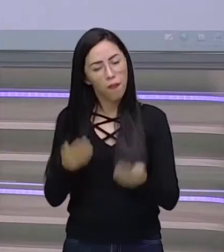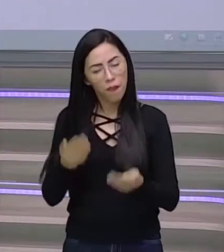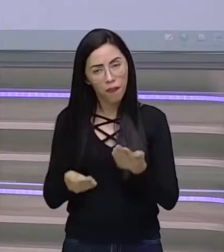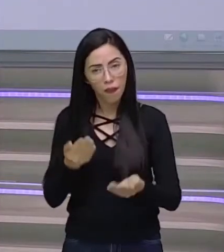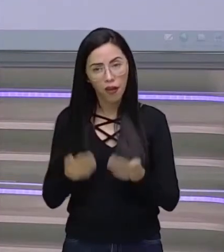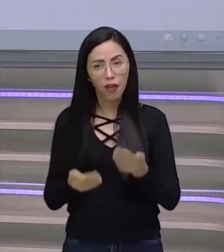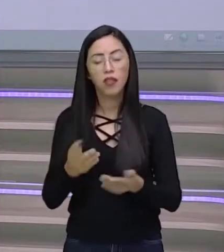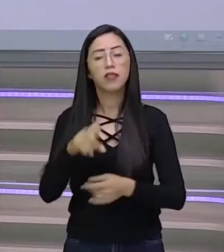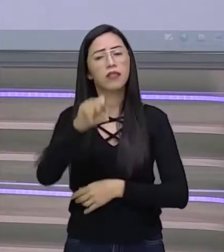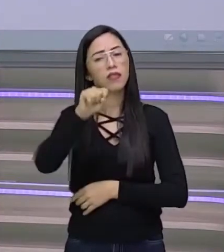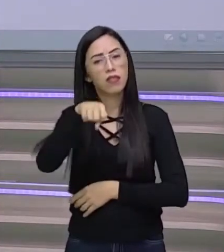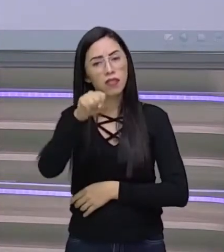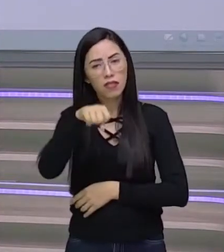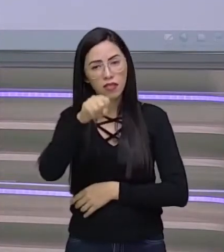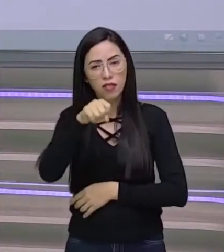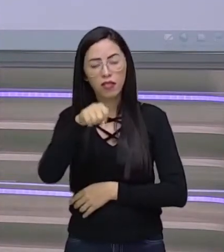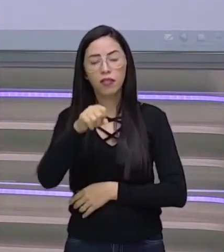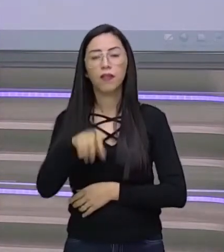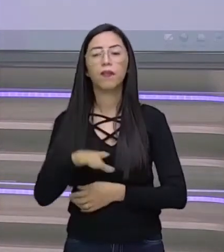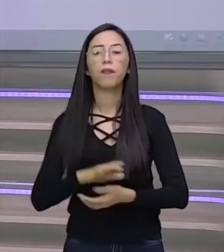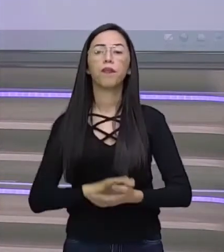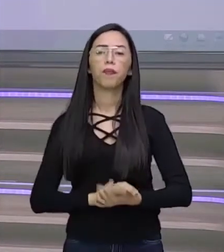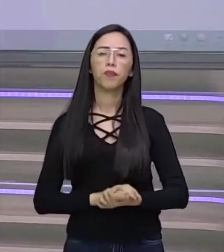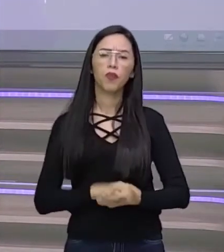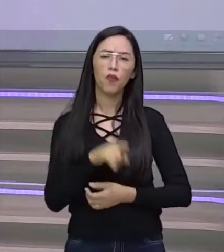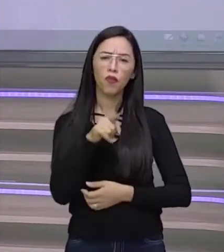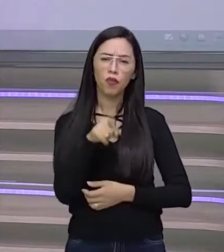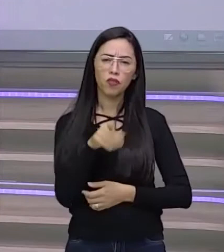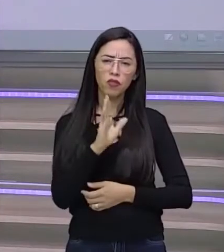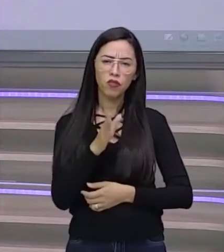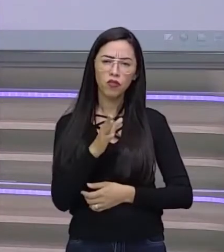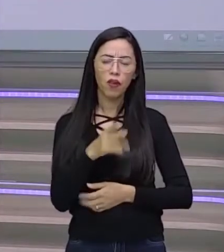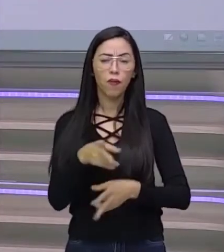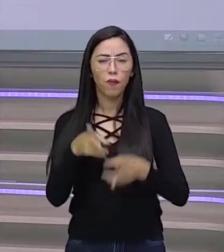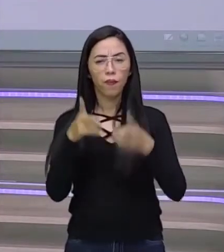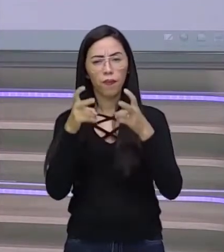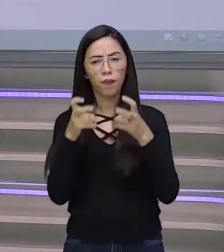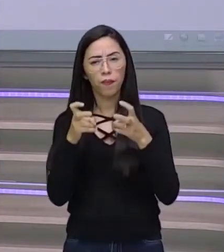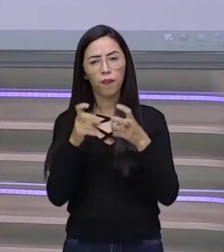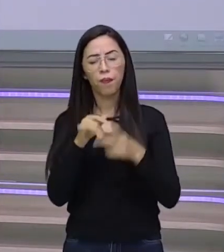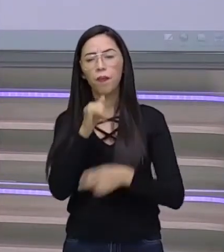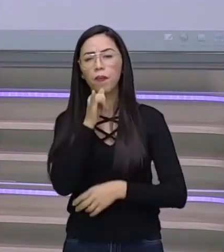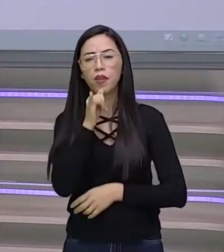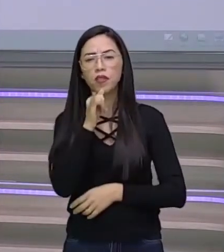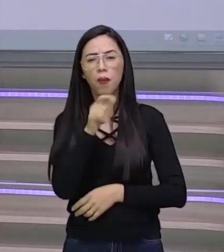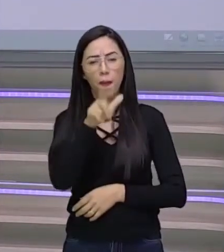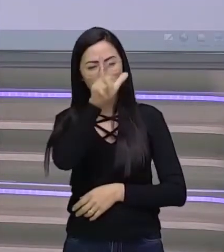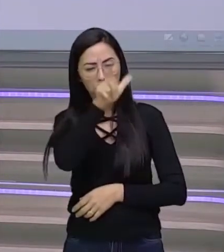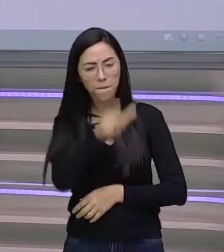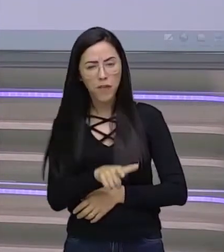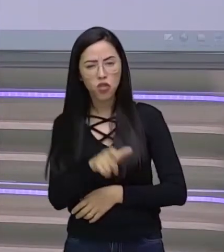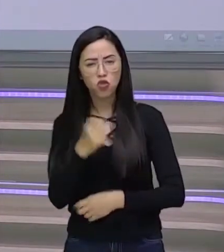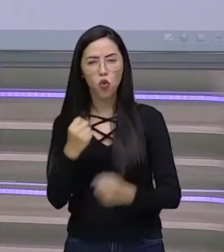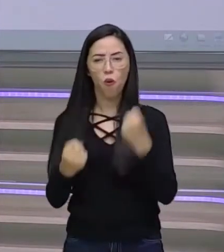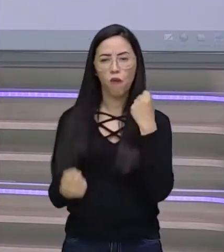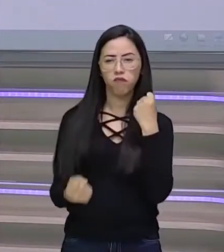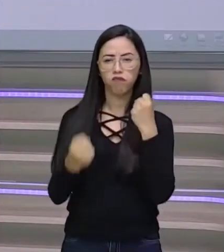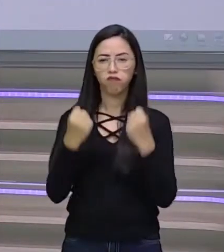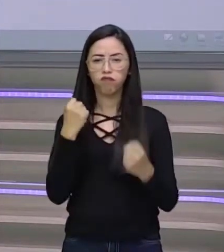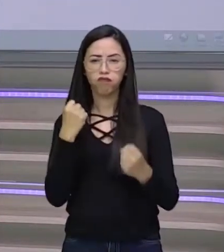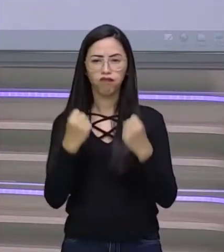Sim, crianças. Massa. Vocês já ouviram falar aquelas pessoas que vão à academia, que são